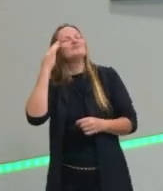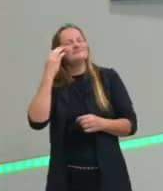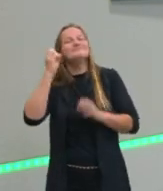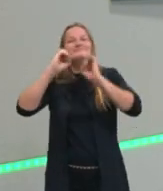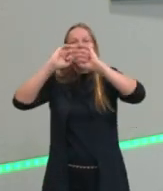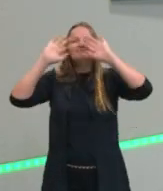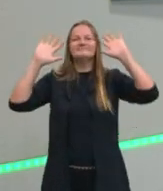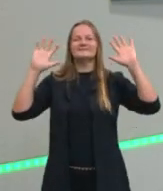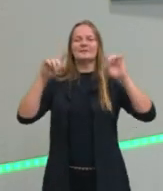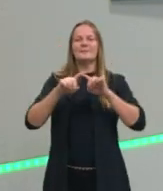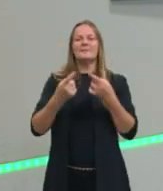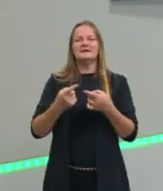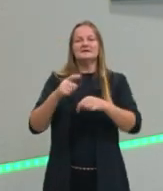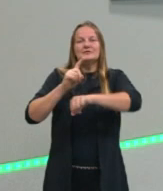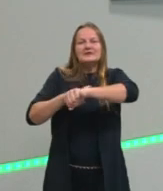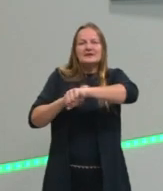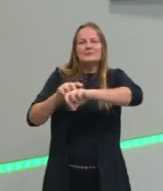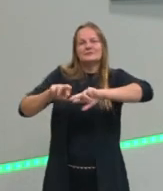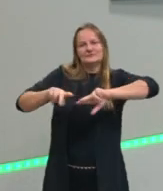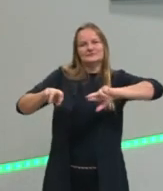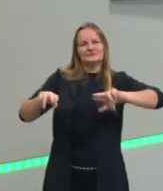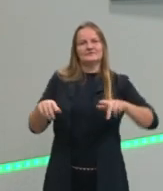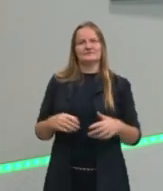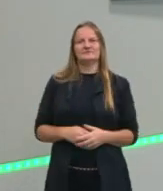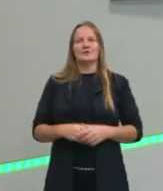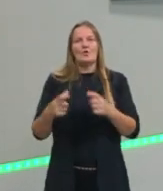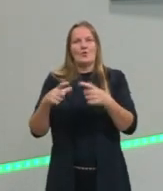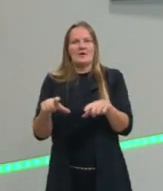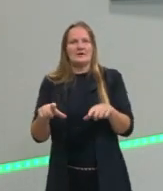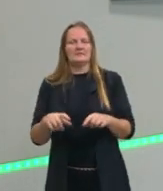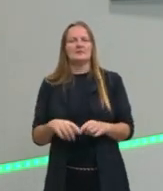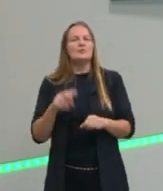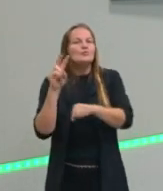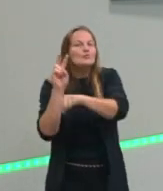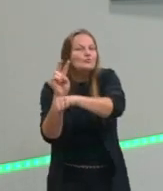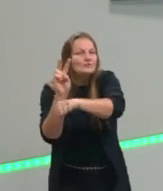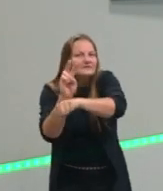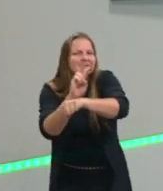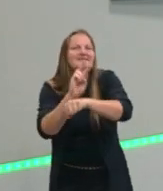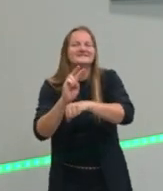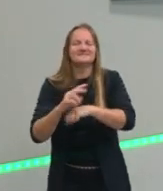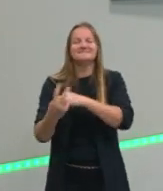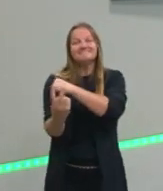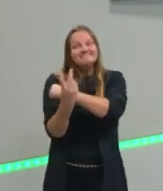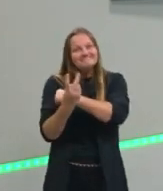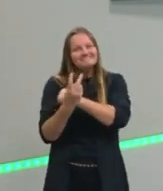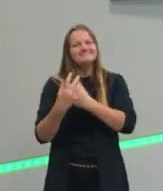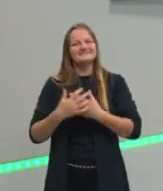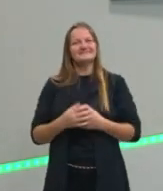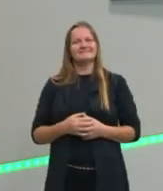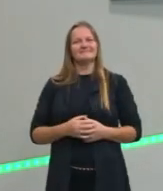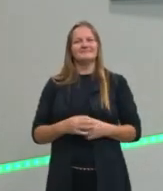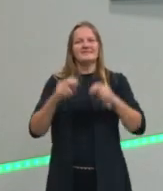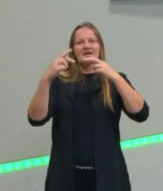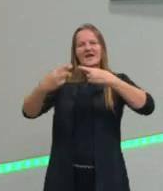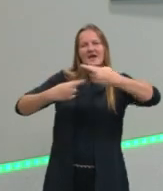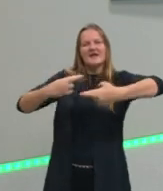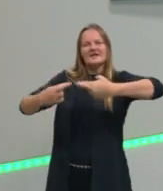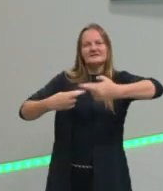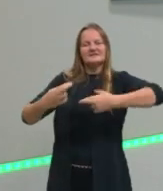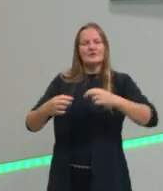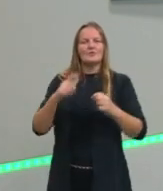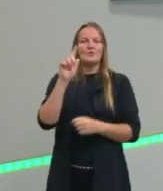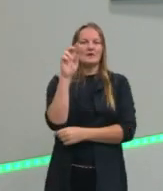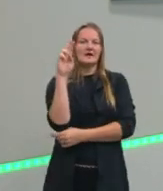de tempo para chegar no local mas a gente tem que cuidar sobre isso né relacionar